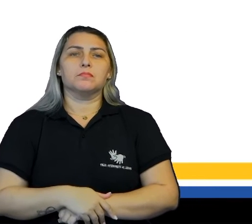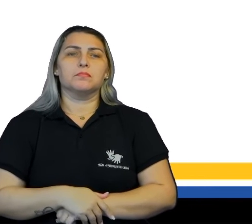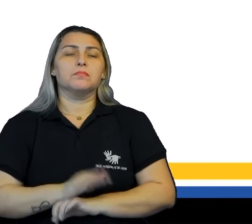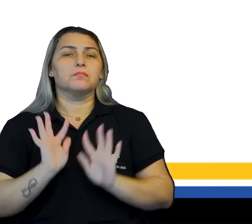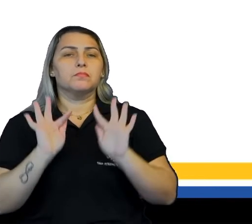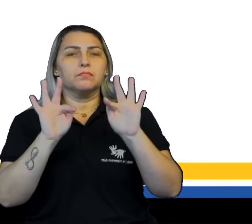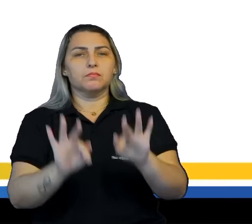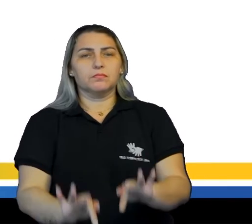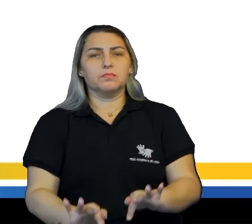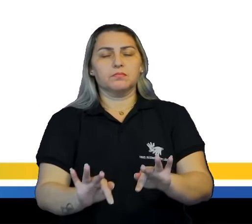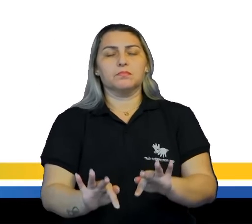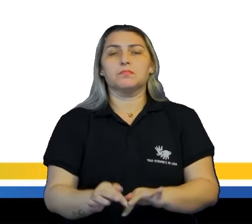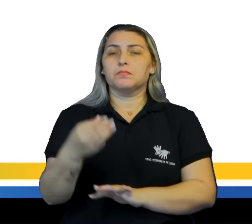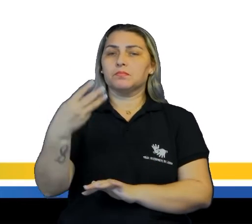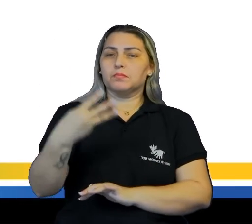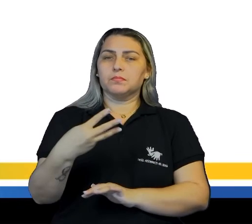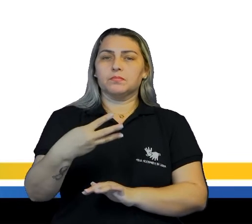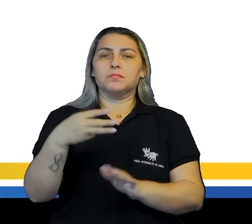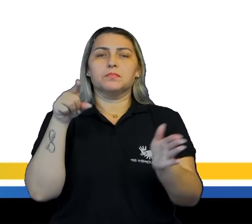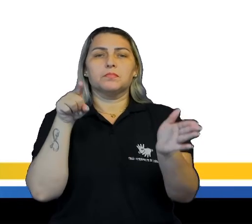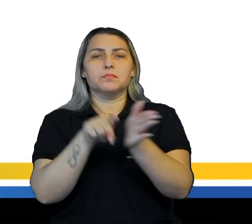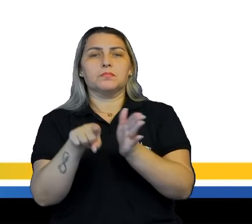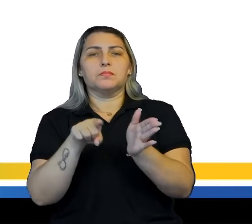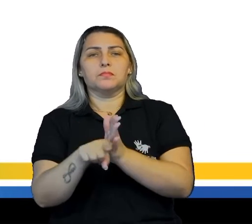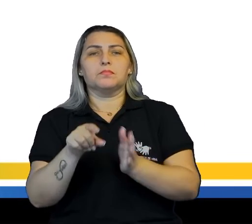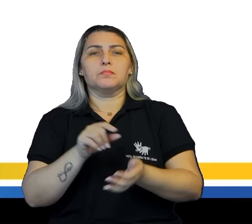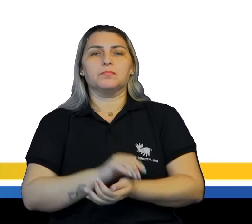E por último, na nossa terceira questão,